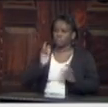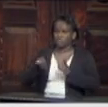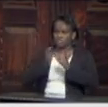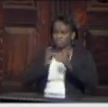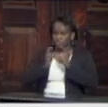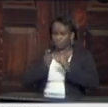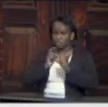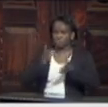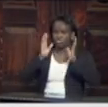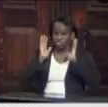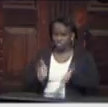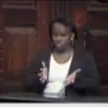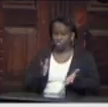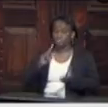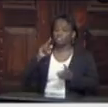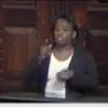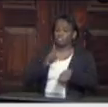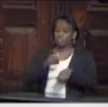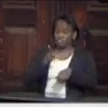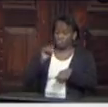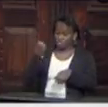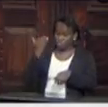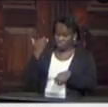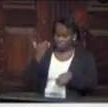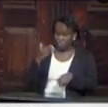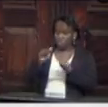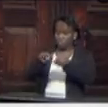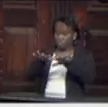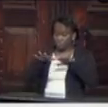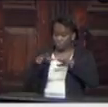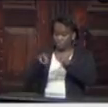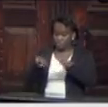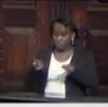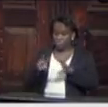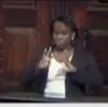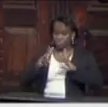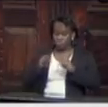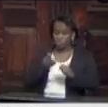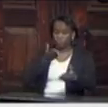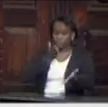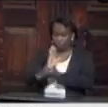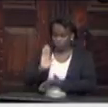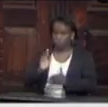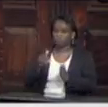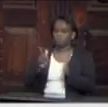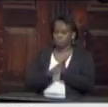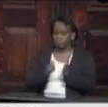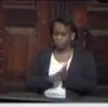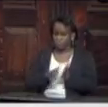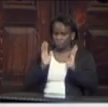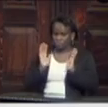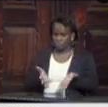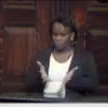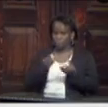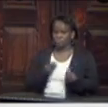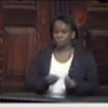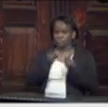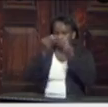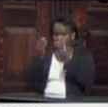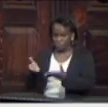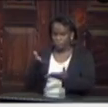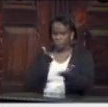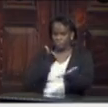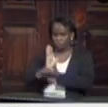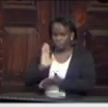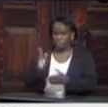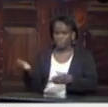foi debatido e, na ocasião, o plenário aprovou o requerimento e caminhava para aprovar